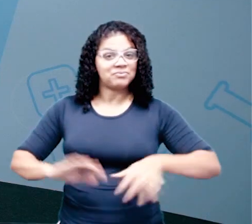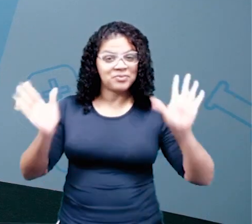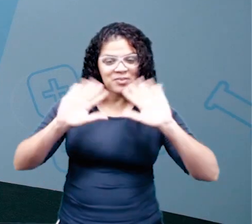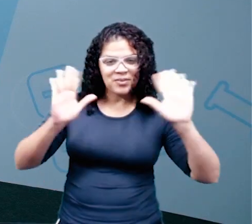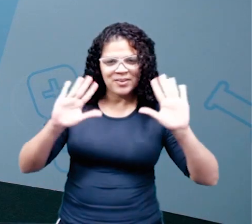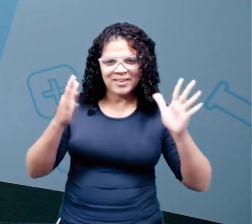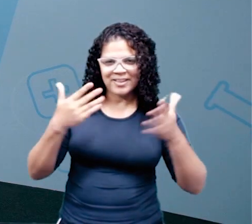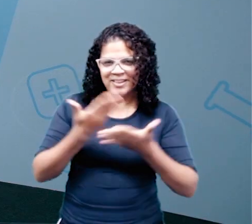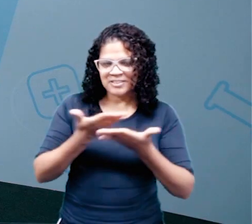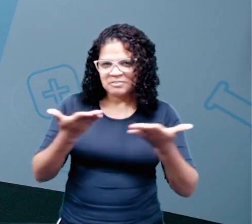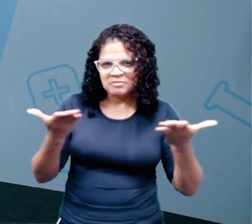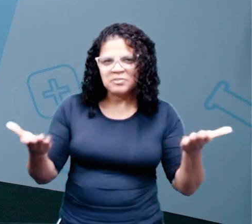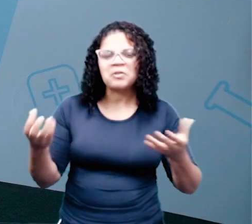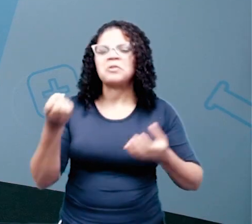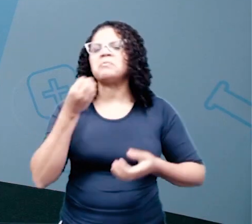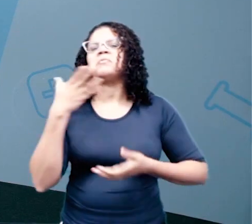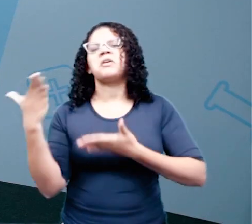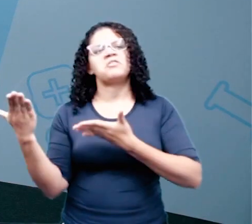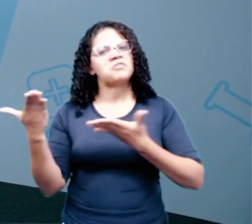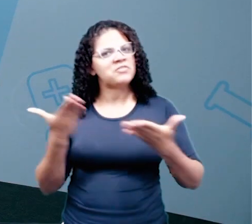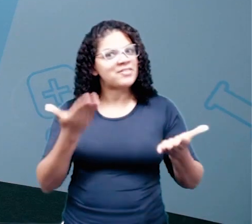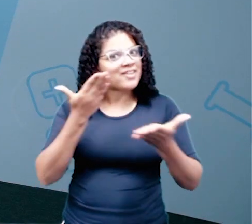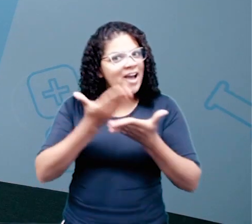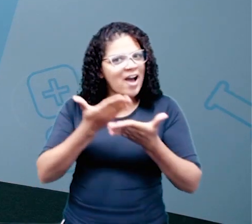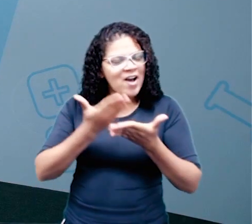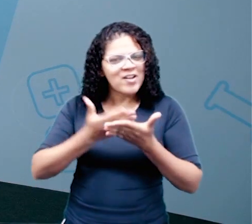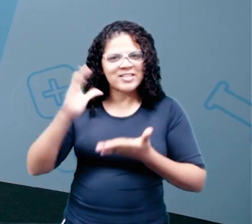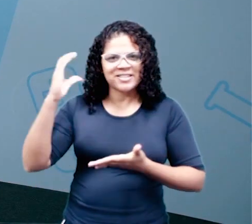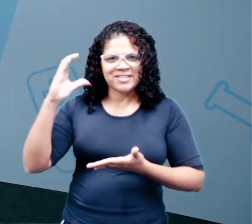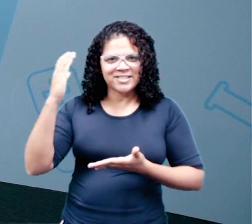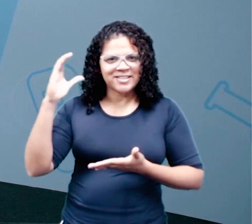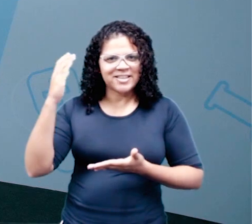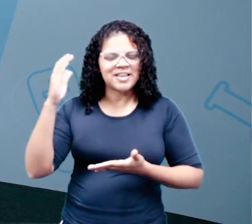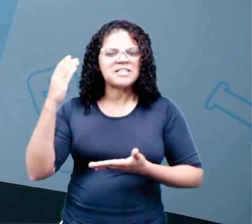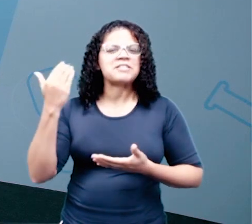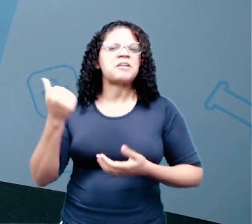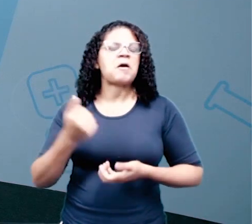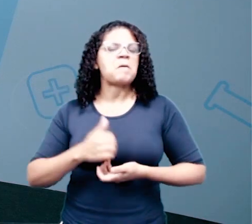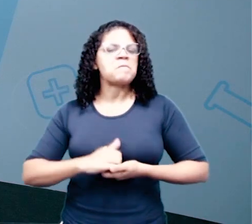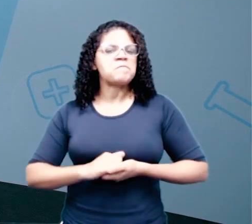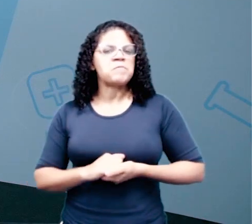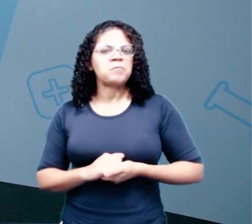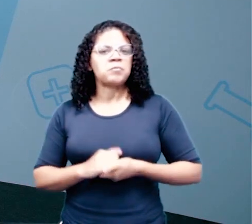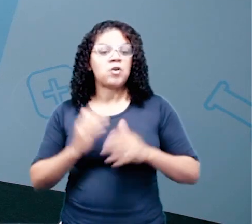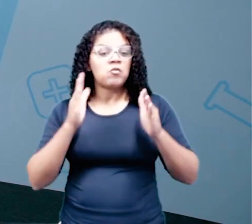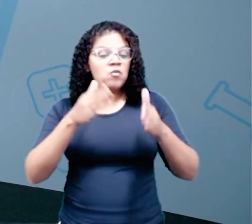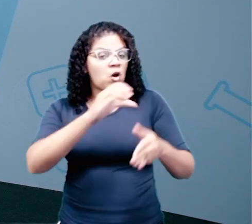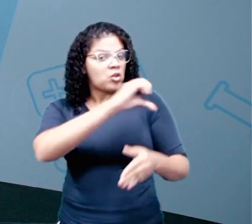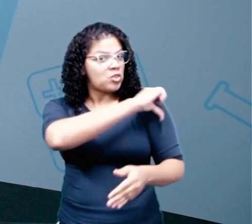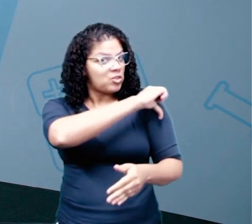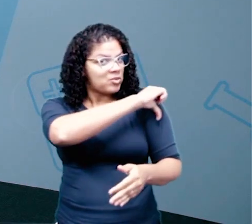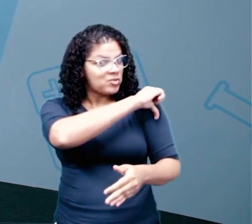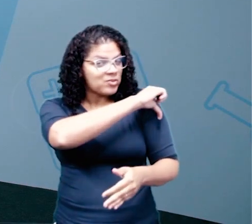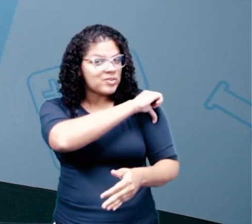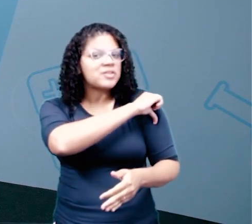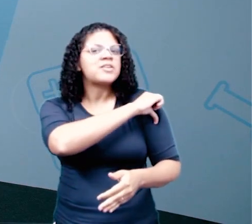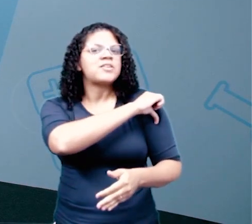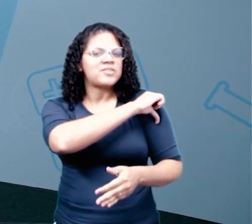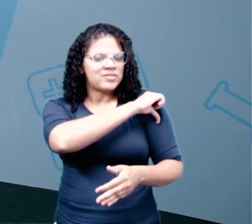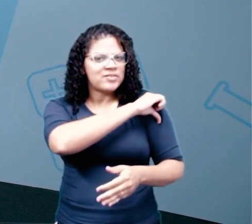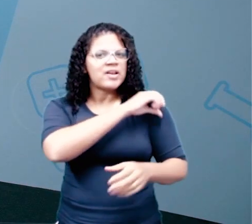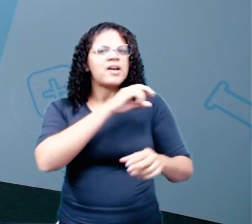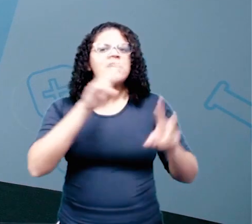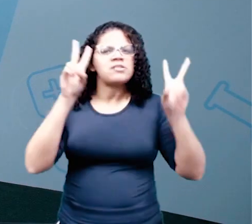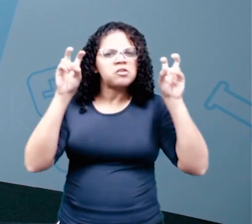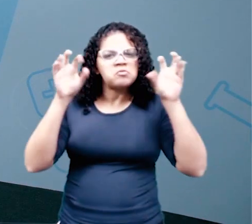Olá pessoal, bem-vindos a mais uma aula de ciências voltadas para o nono ano. Essas aulas aqui são bem simples, de novo, a gente vai